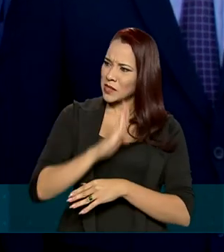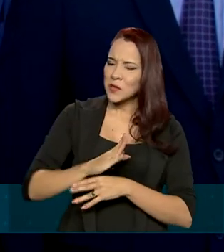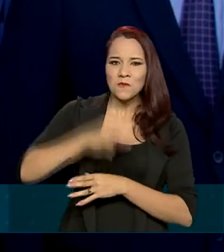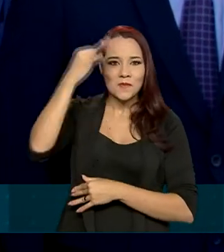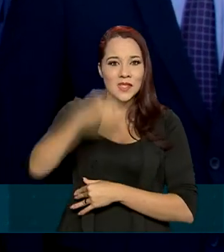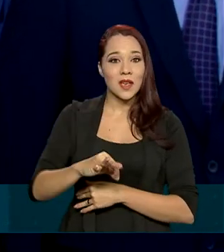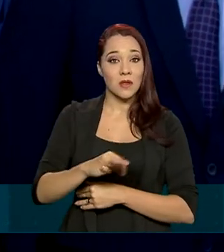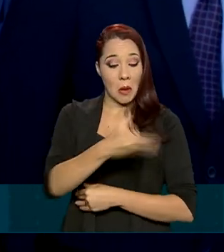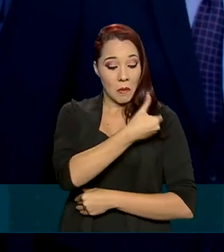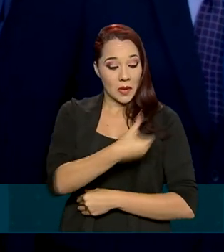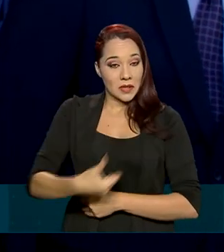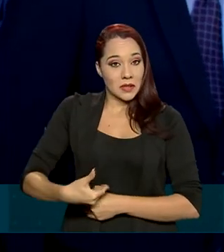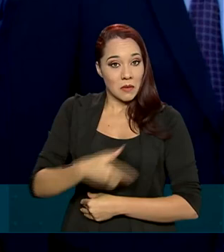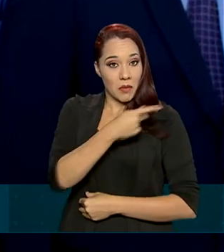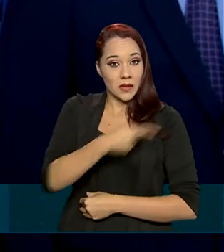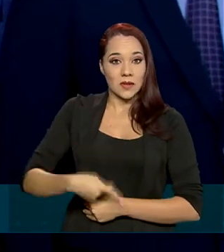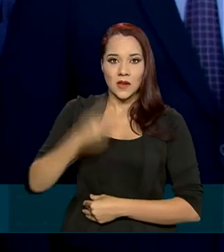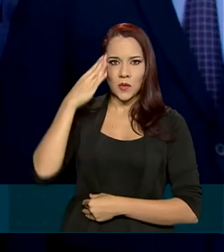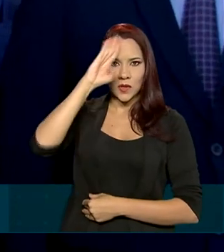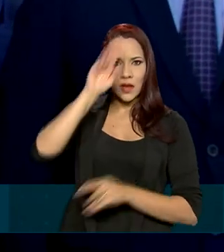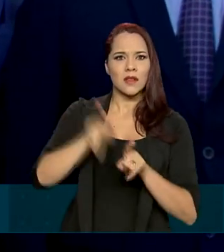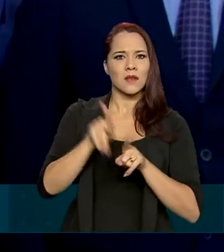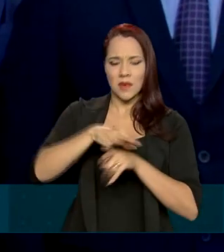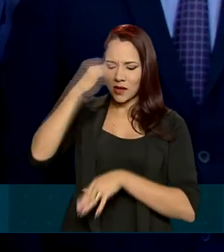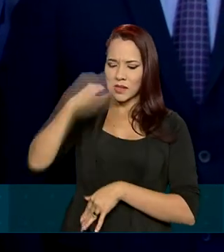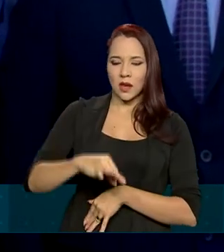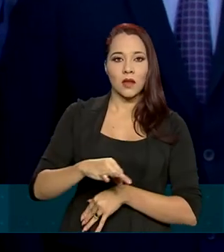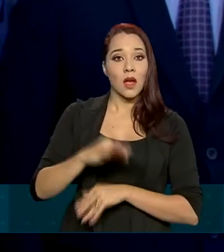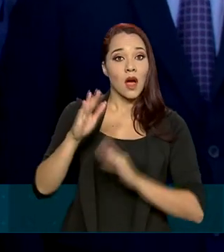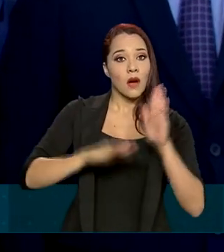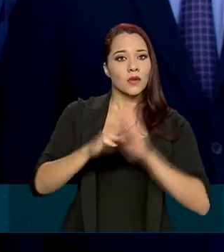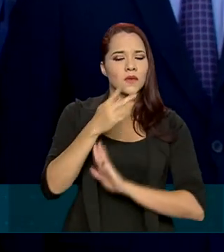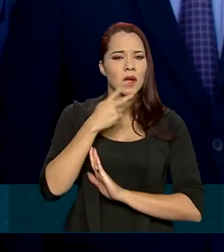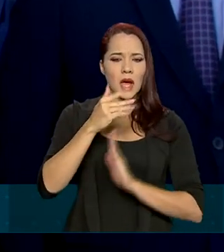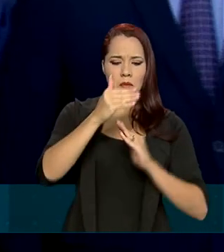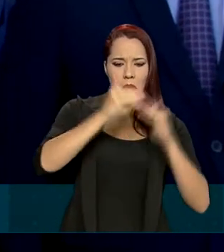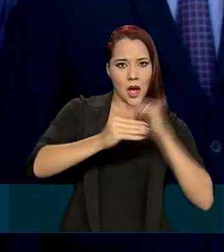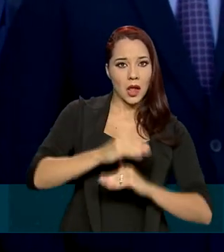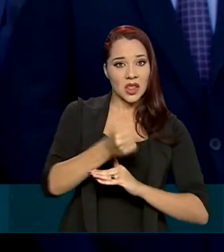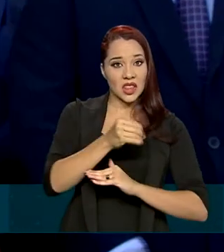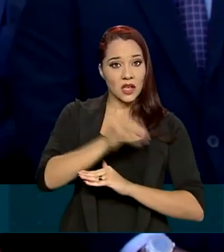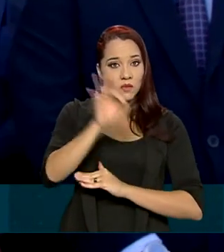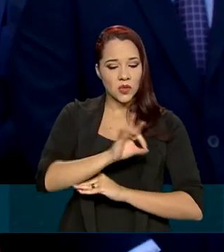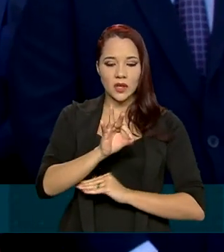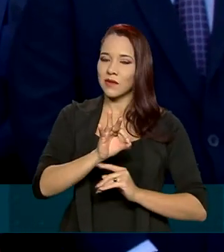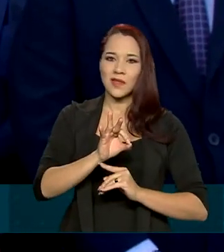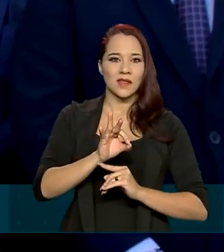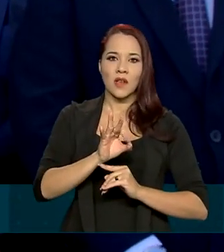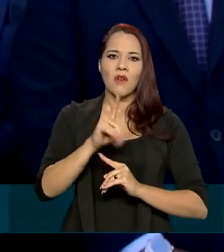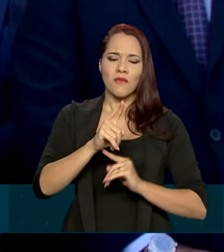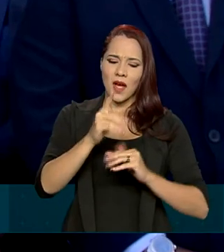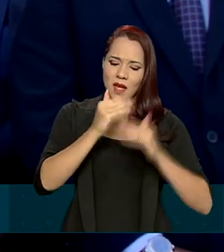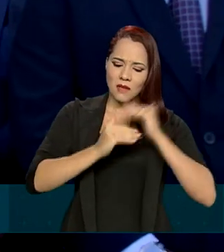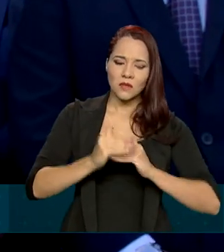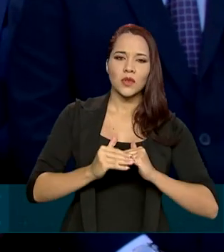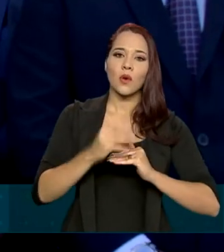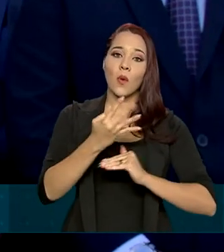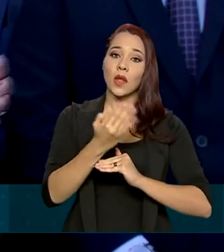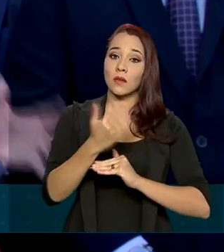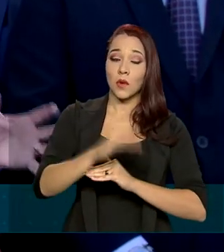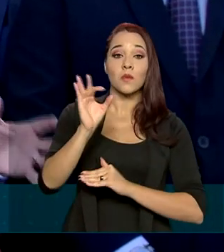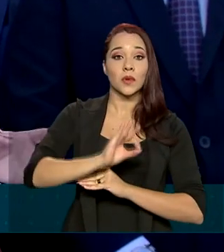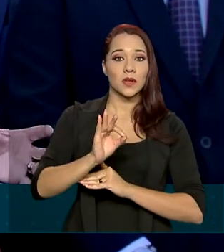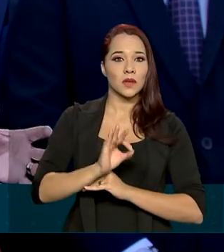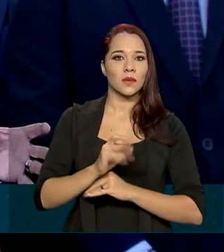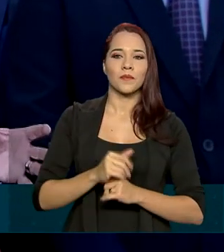acertou. Alguns falavam em retração de 10% ao final do ano, a retração será menor do que 4,5%, e o